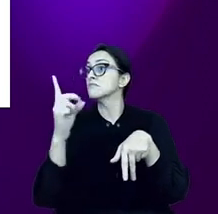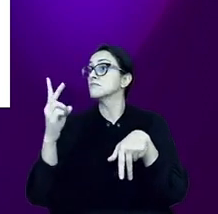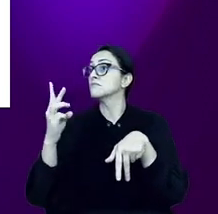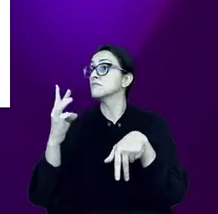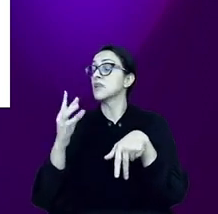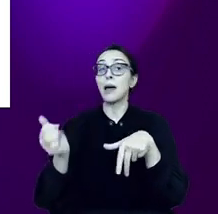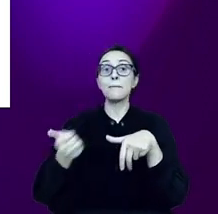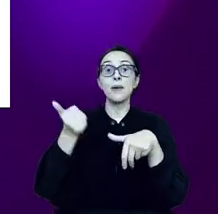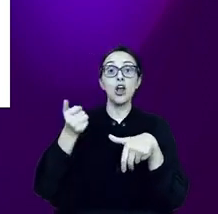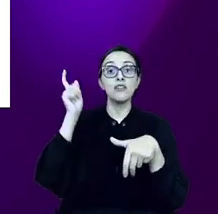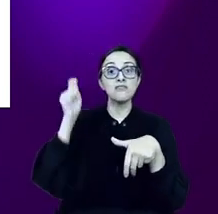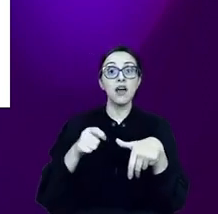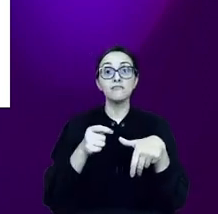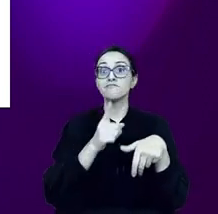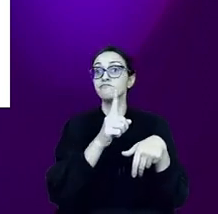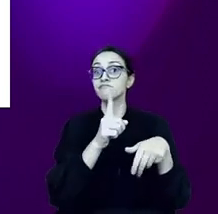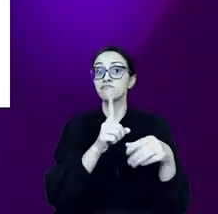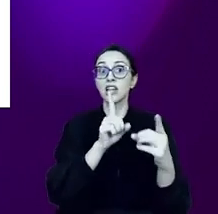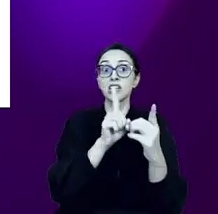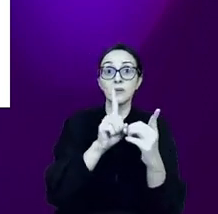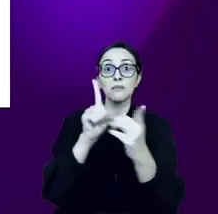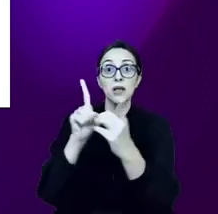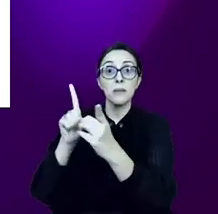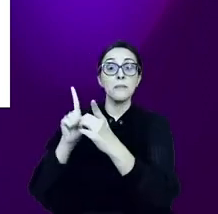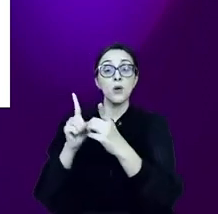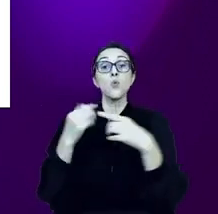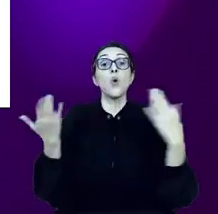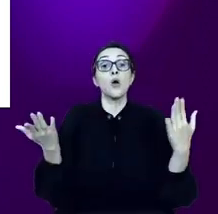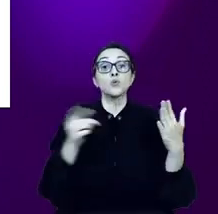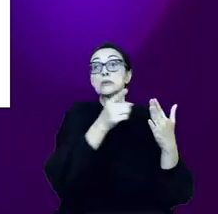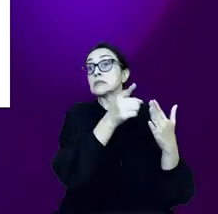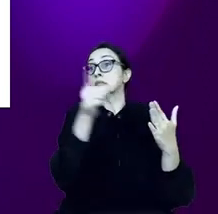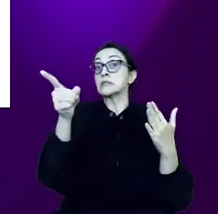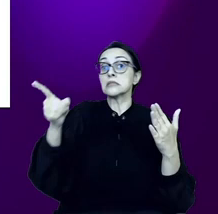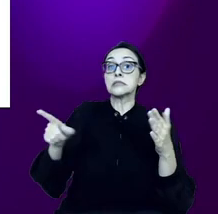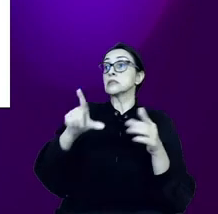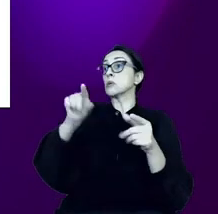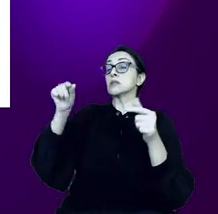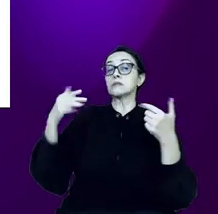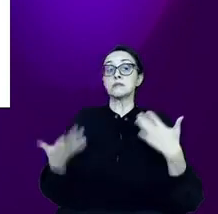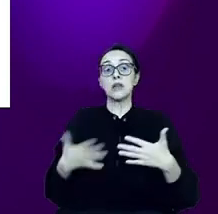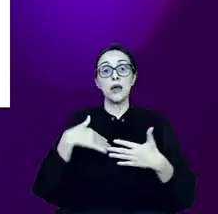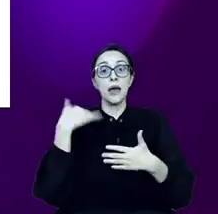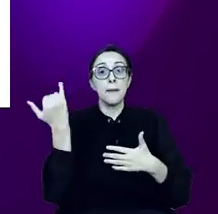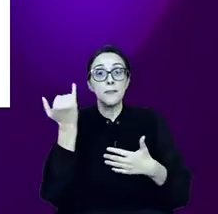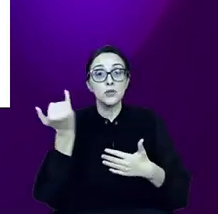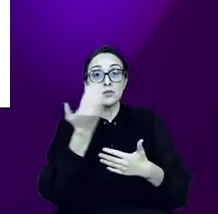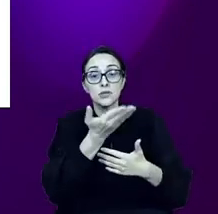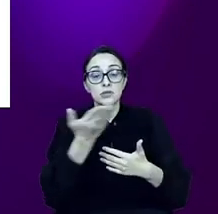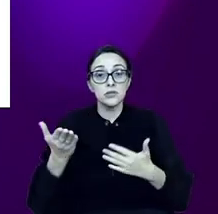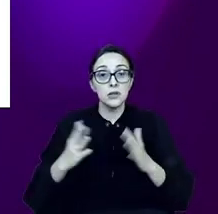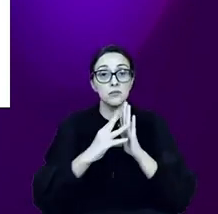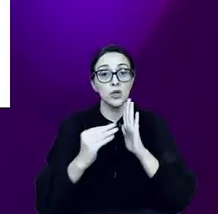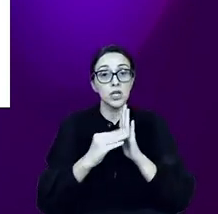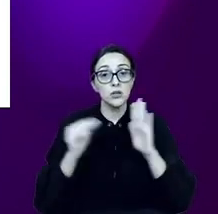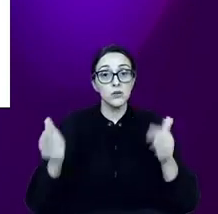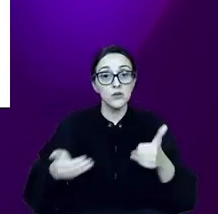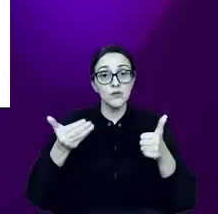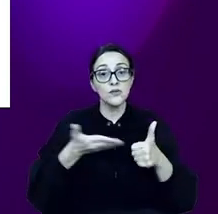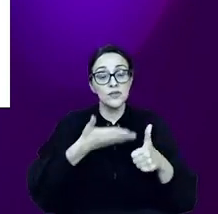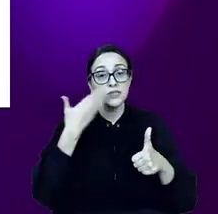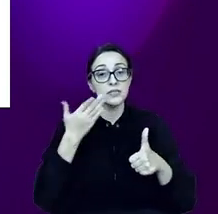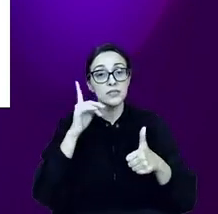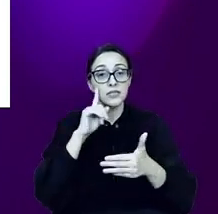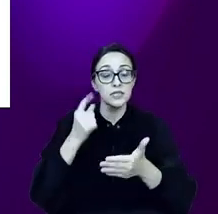estabelecer um grau de investimento é algo essencial. Para isso, a gente precisa a relevância de ter esses modelos é para facilitar em termos de